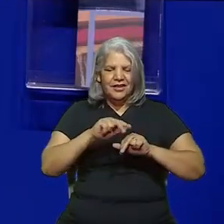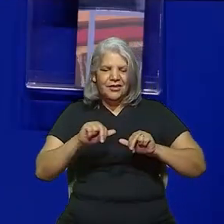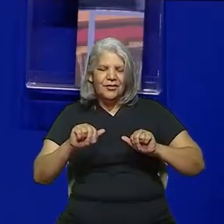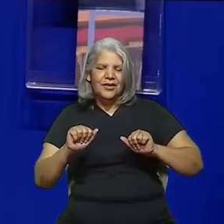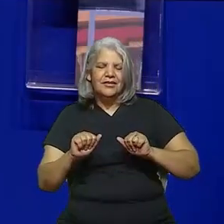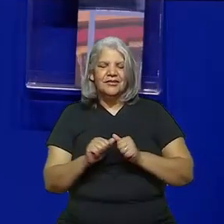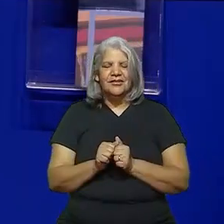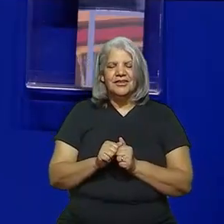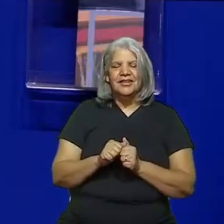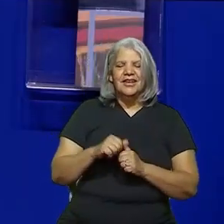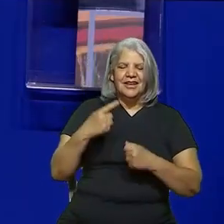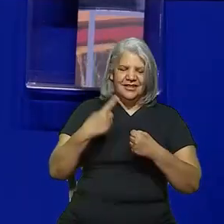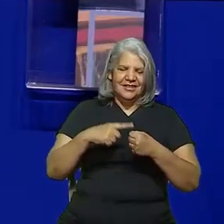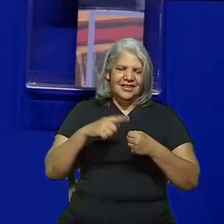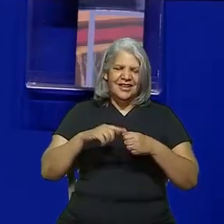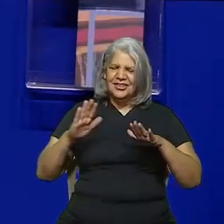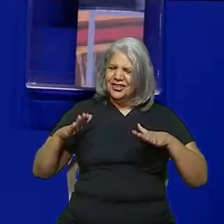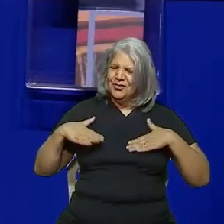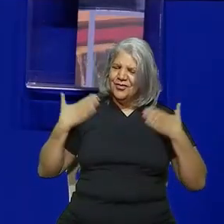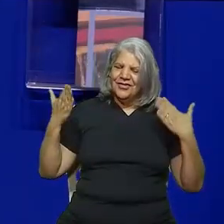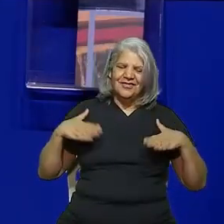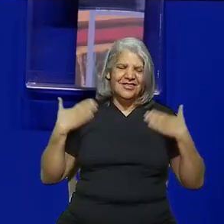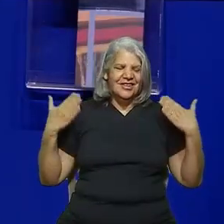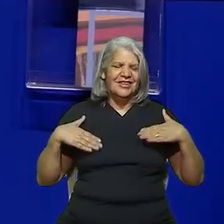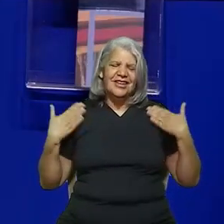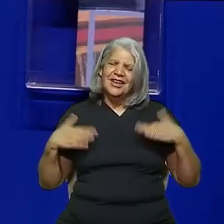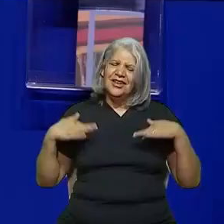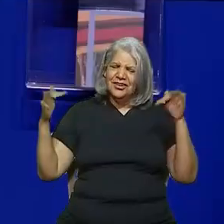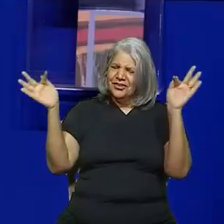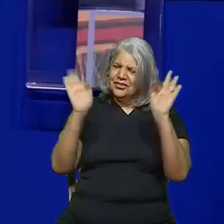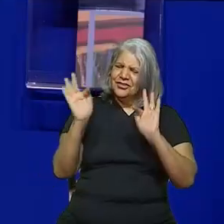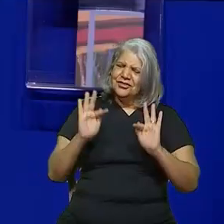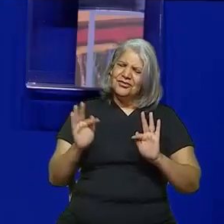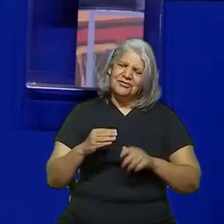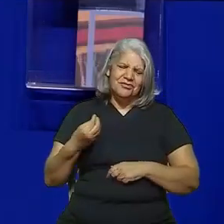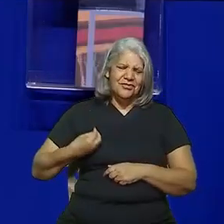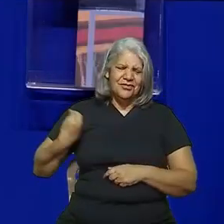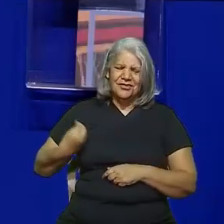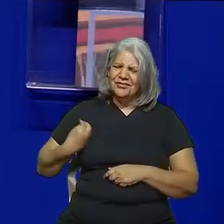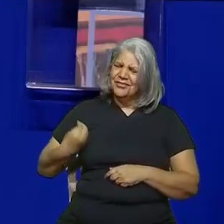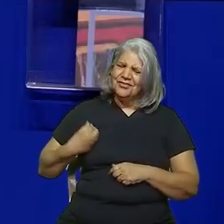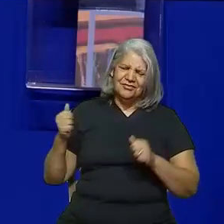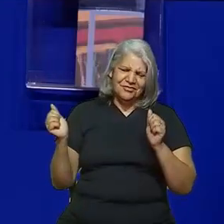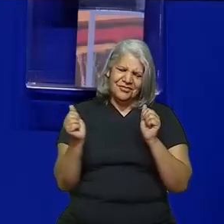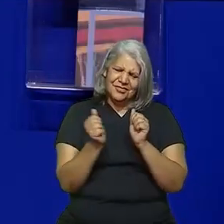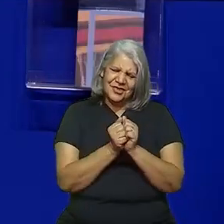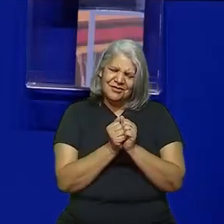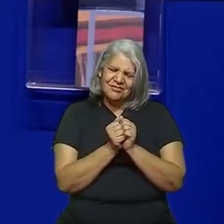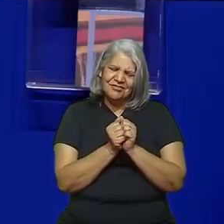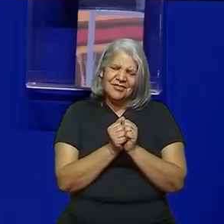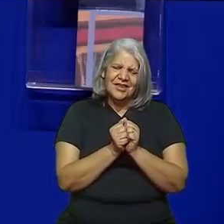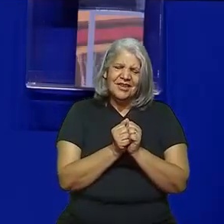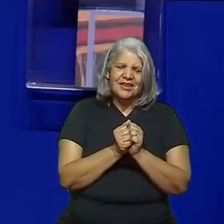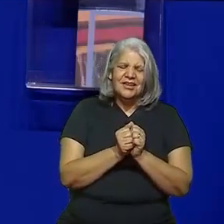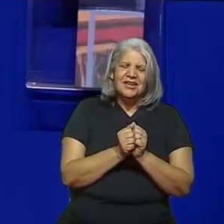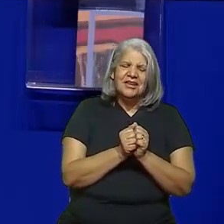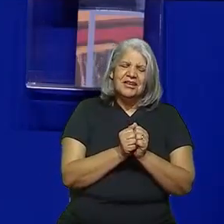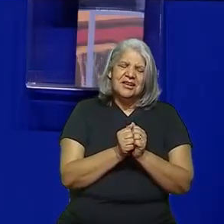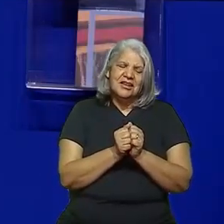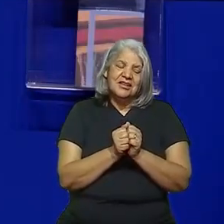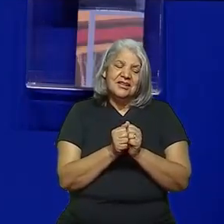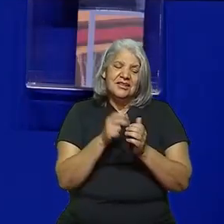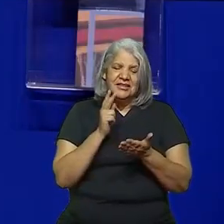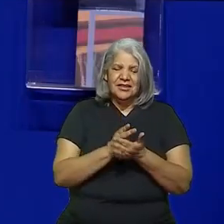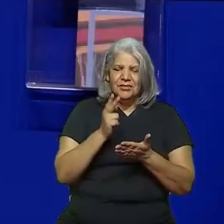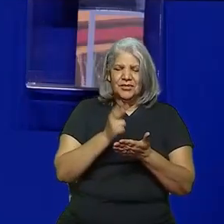alegre. E eles viveram, ela disse, a gente vivia muito feliz, porque em cada lugar seu avô me dava um